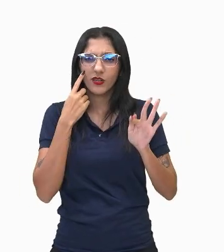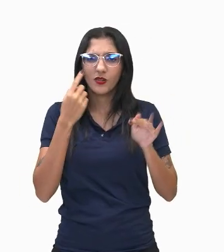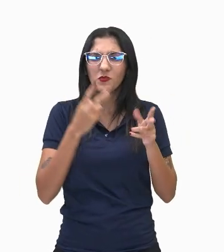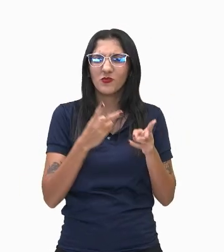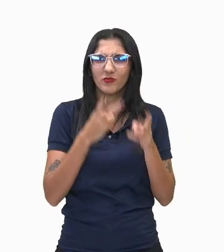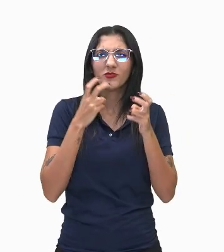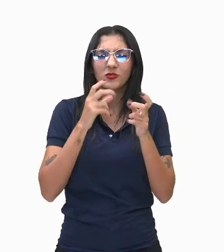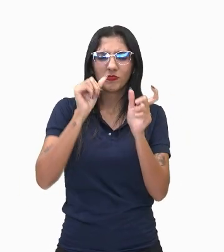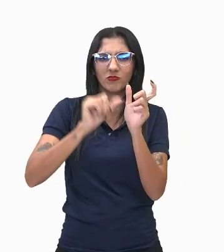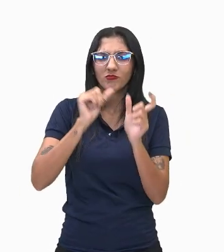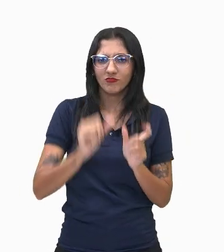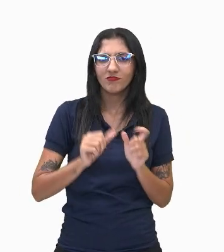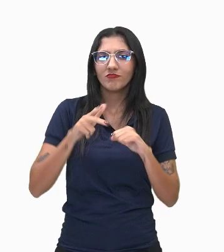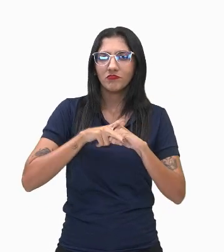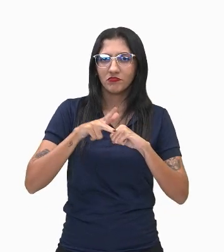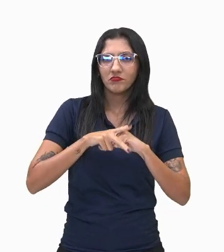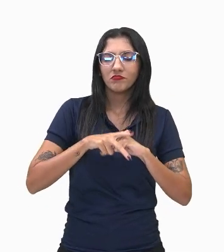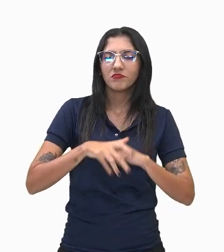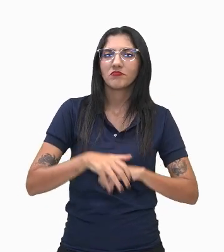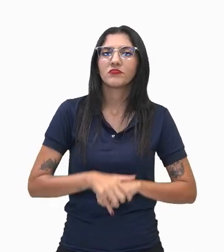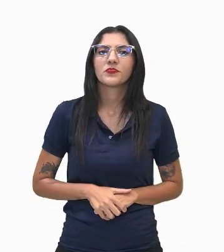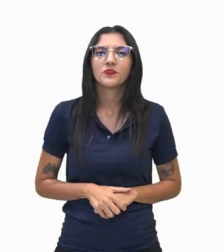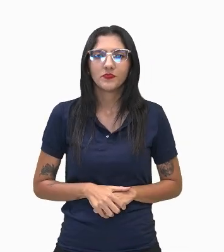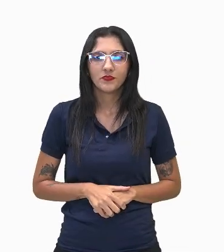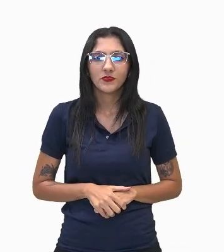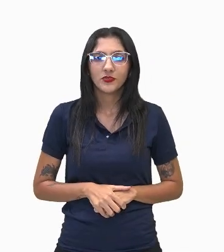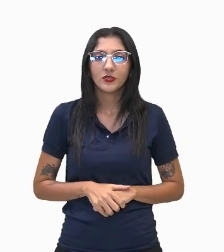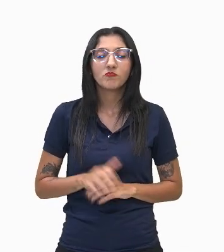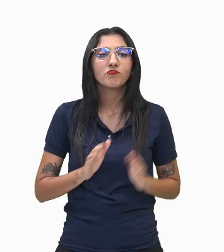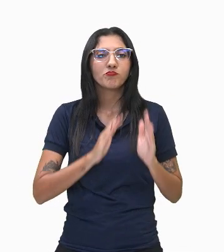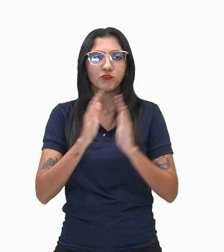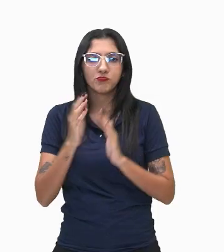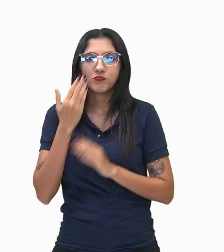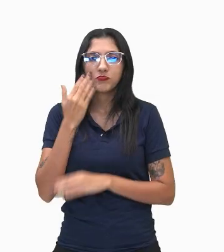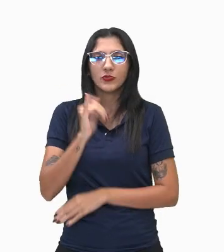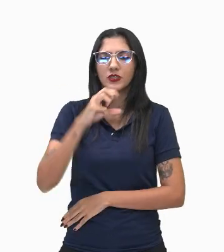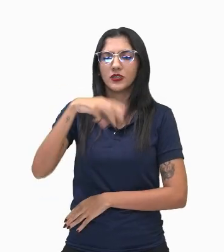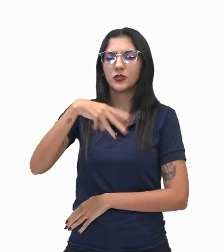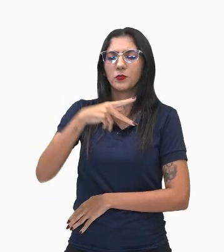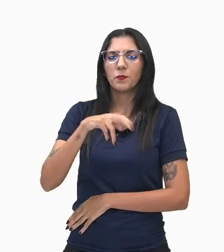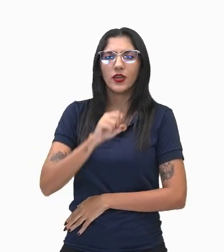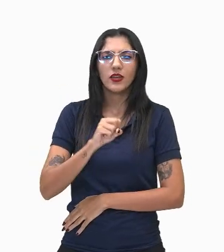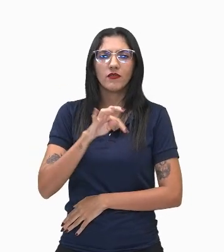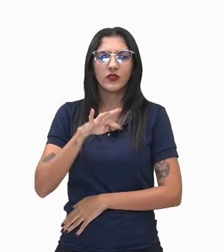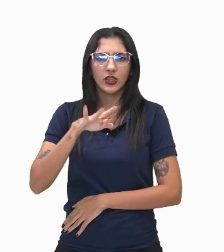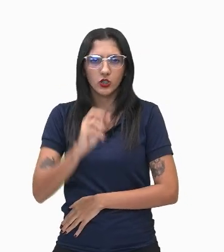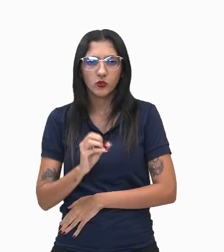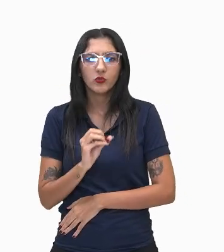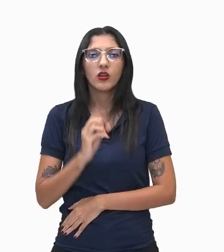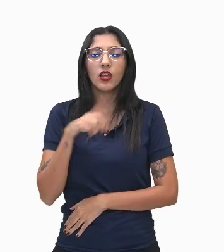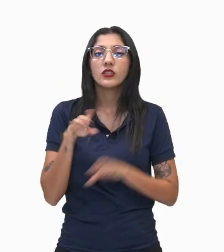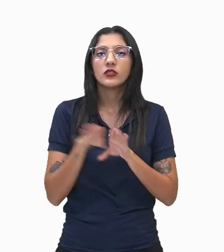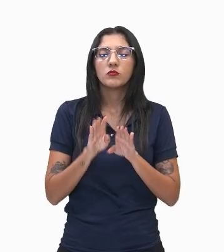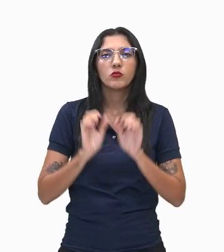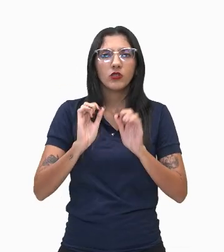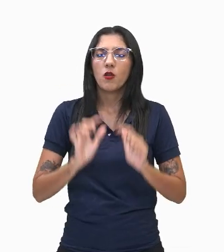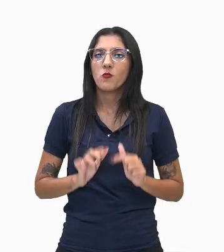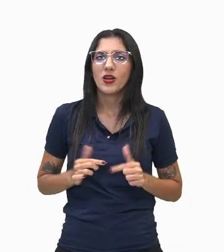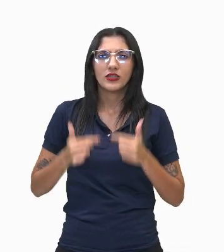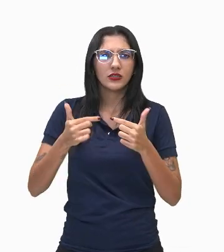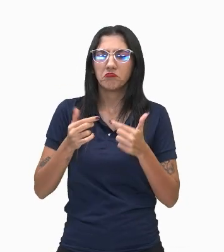deles. E temos também o pretérito imperfeito, que indica uma ação passada contínua, ou